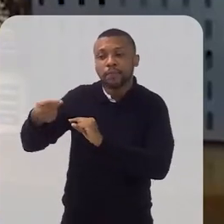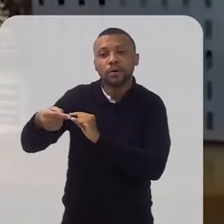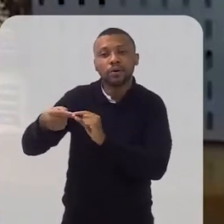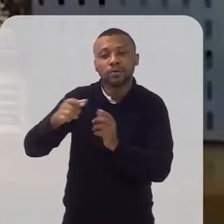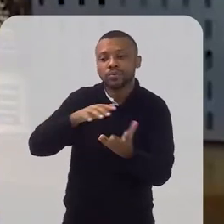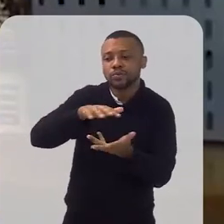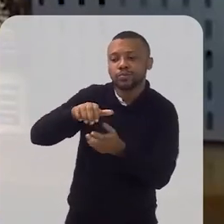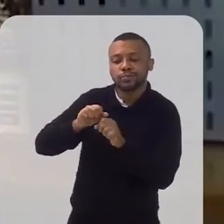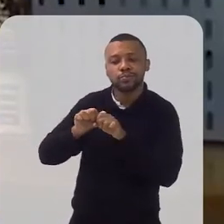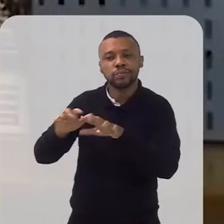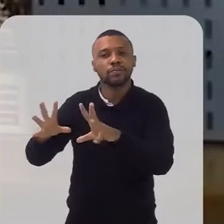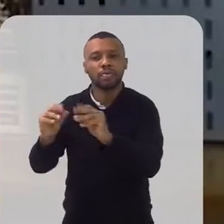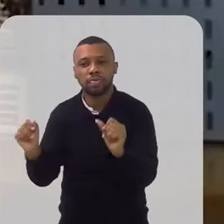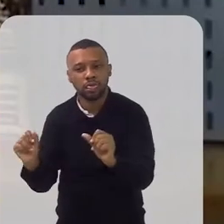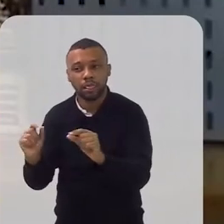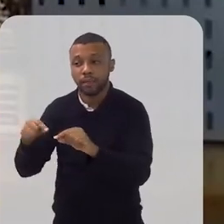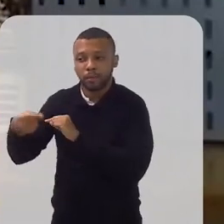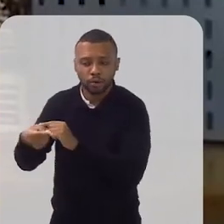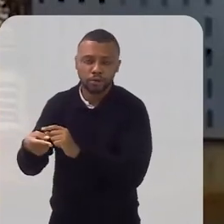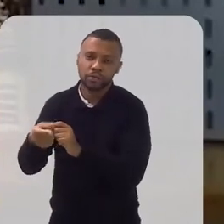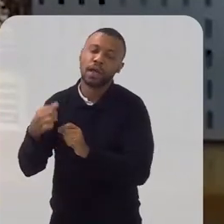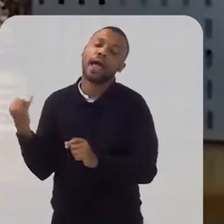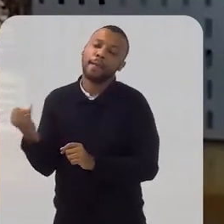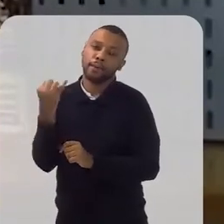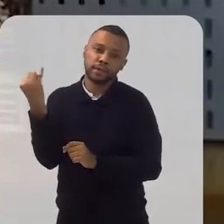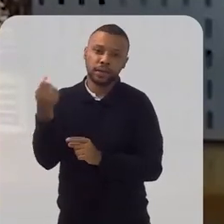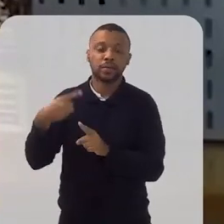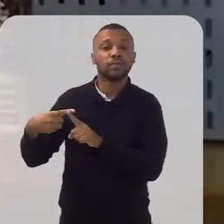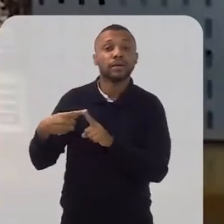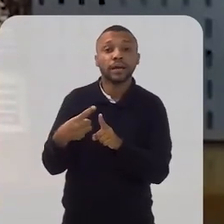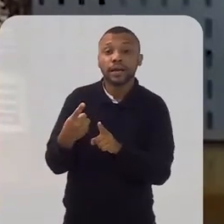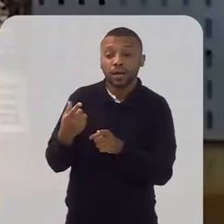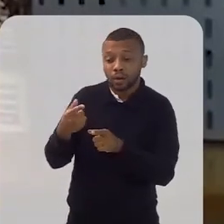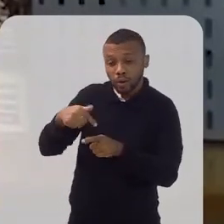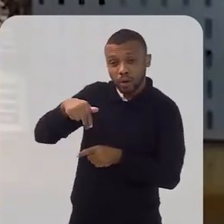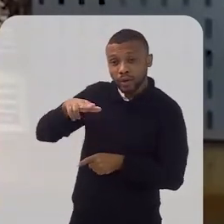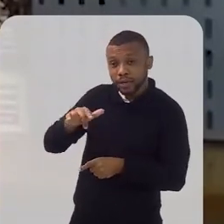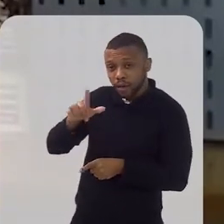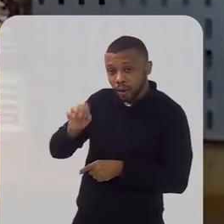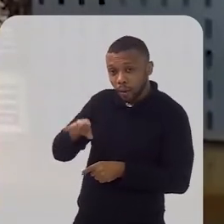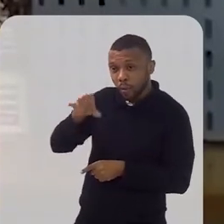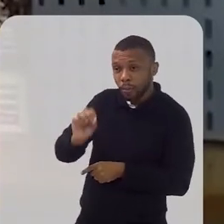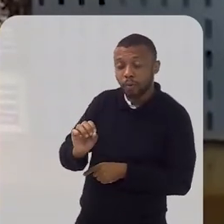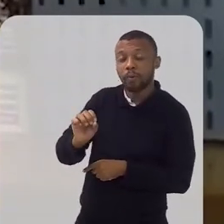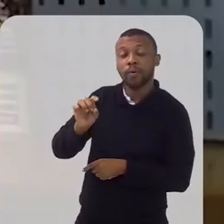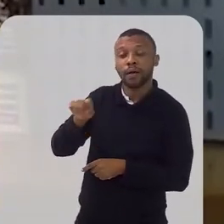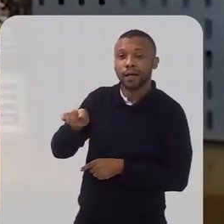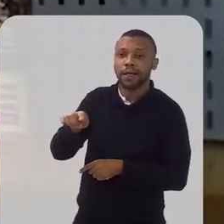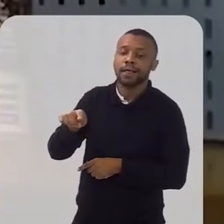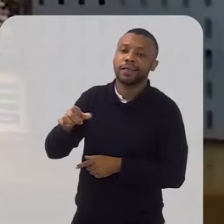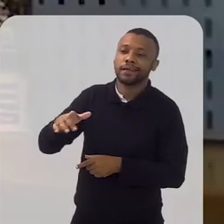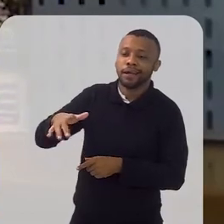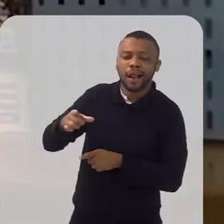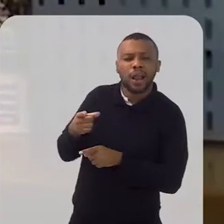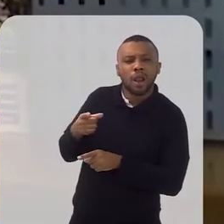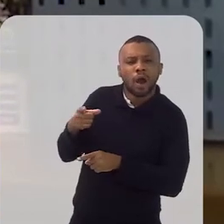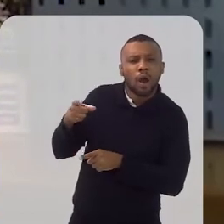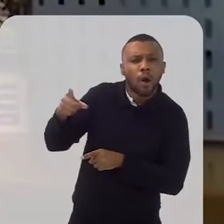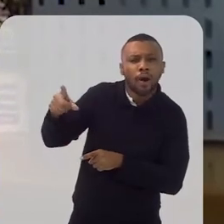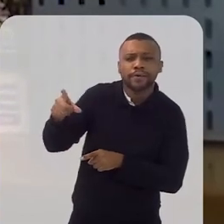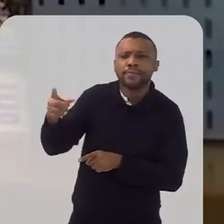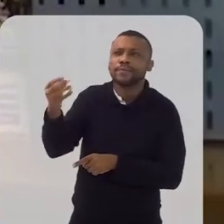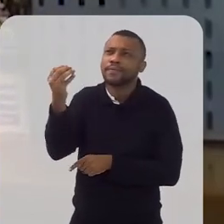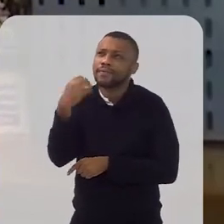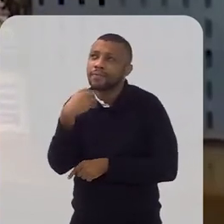estão em regiões muito distantes. O sinal não é bom, né? É um sinal muito fraco, mas